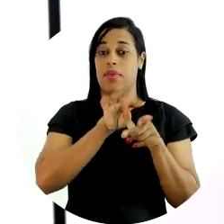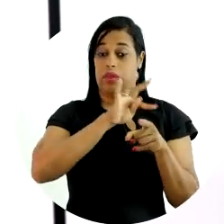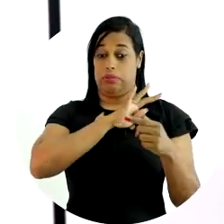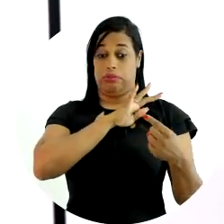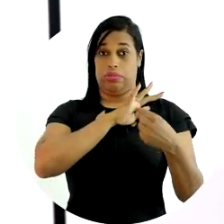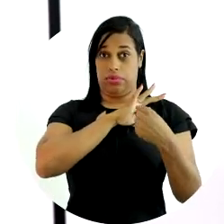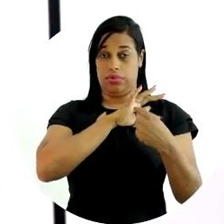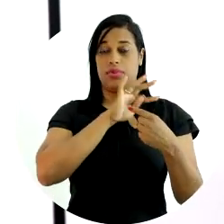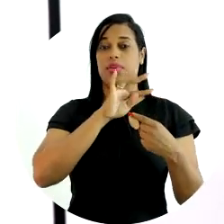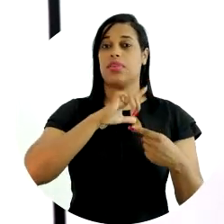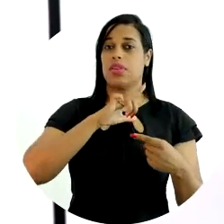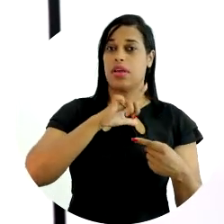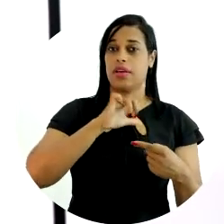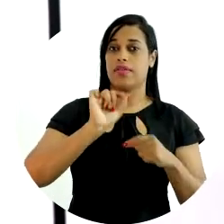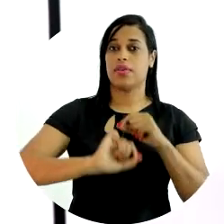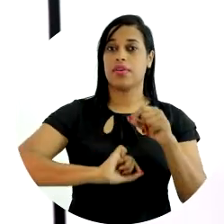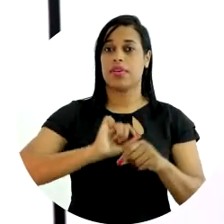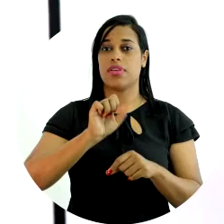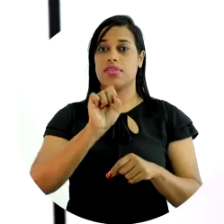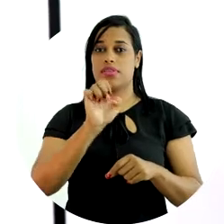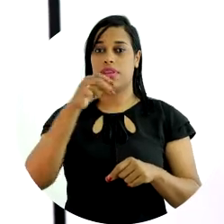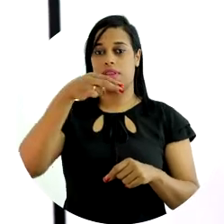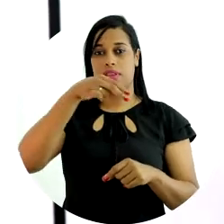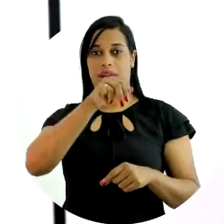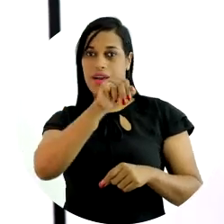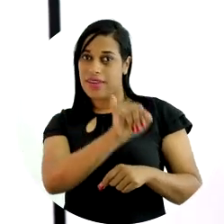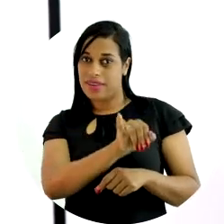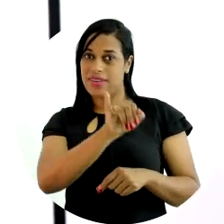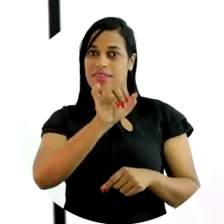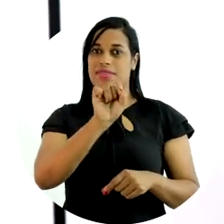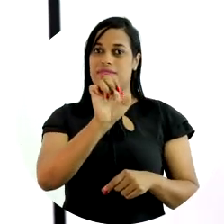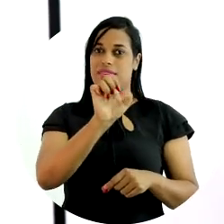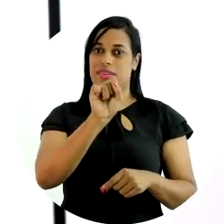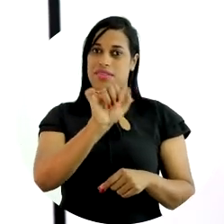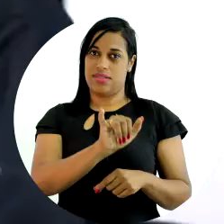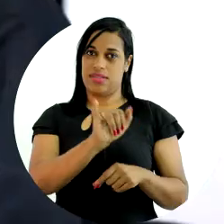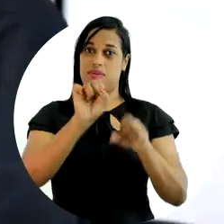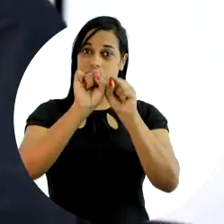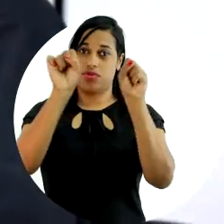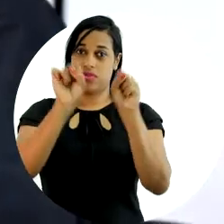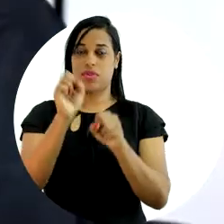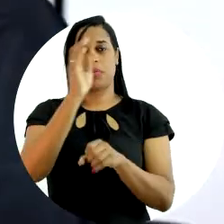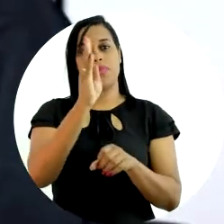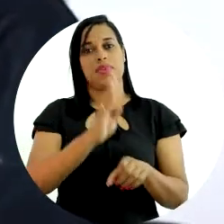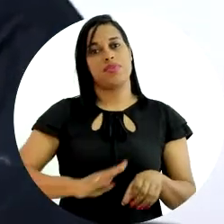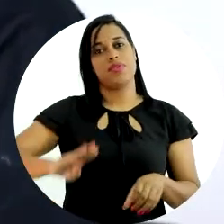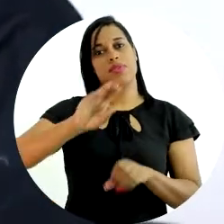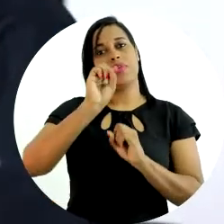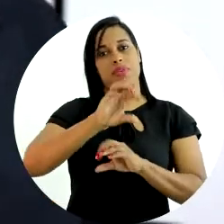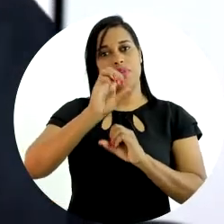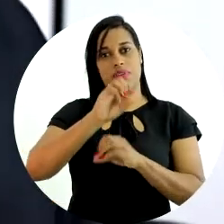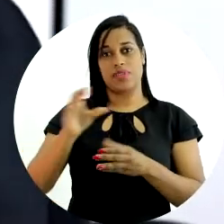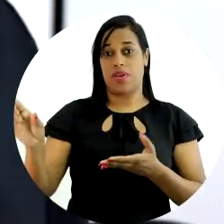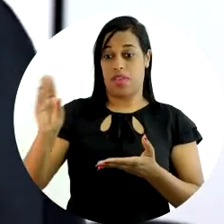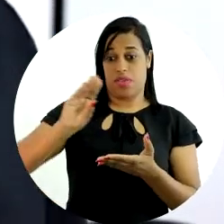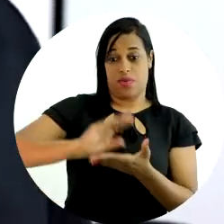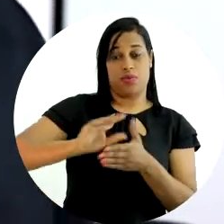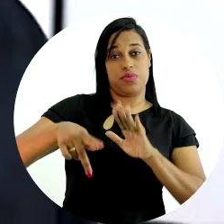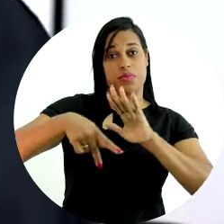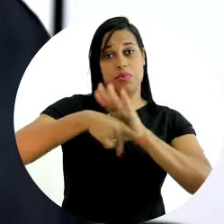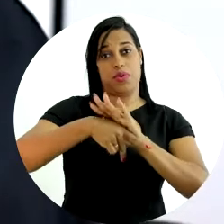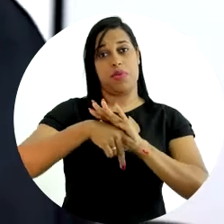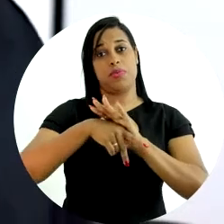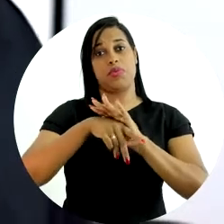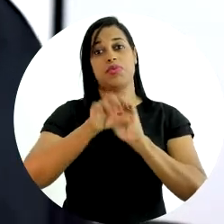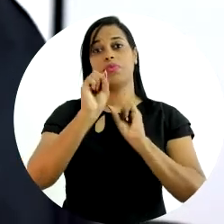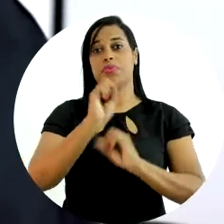Getúlio Vargas que surgiu o SENAC, o SENAI, o SESI, o Sistema Nacional da Educação, o primeiro Fundo Nacional,